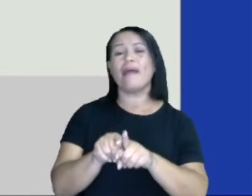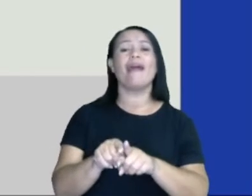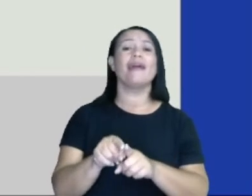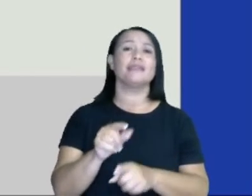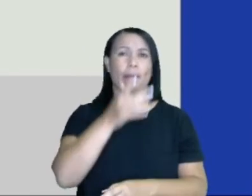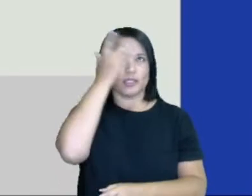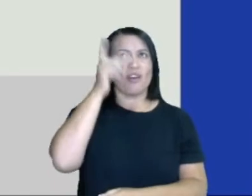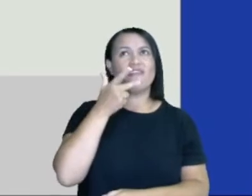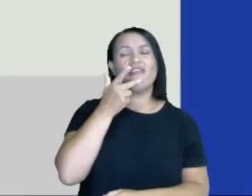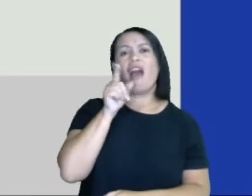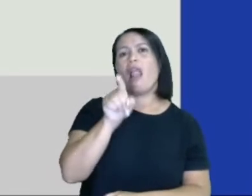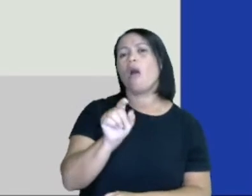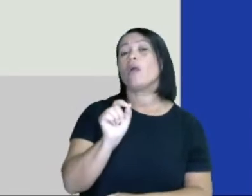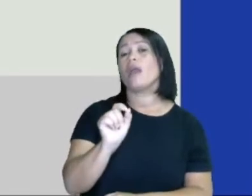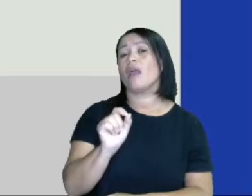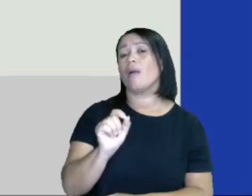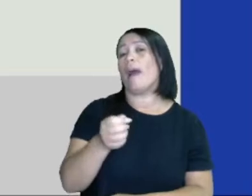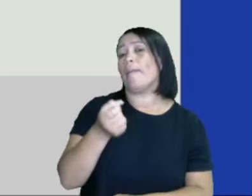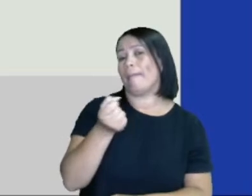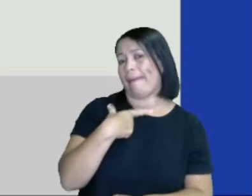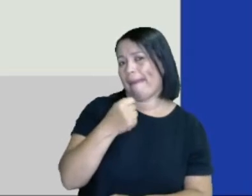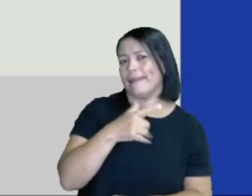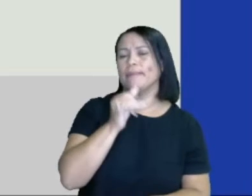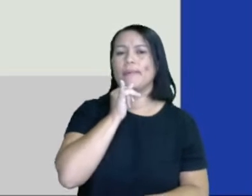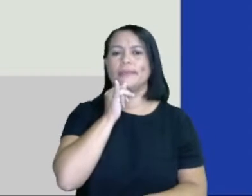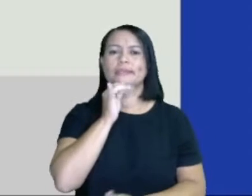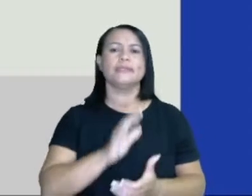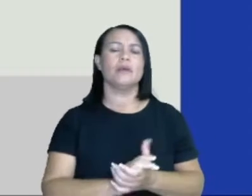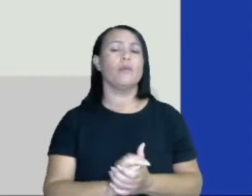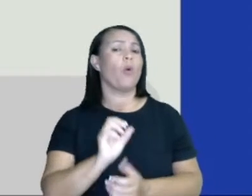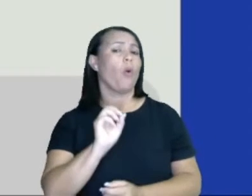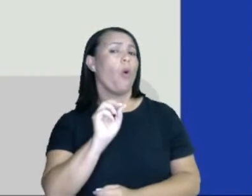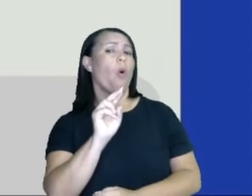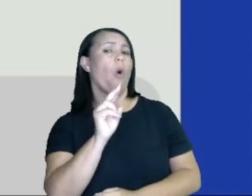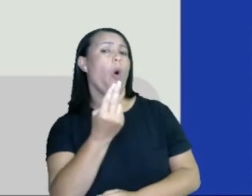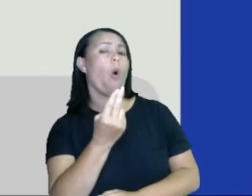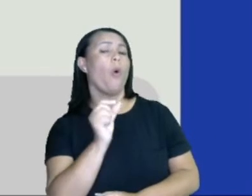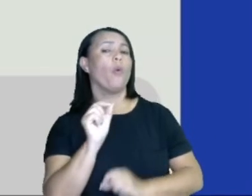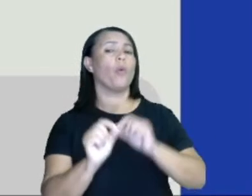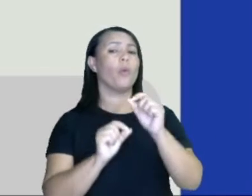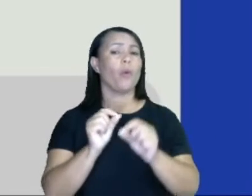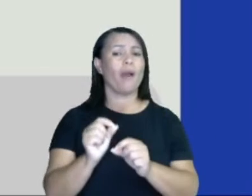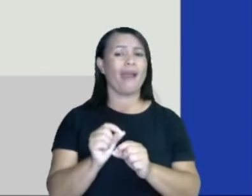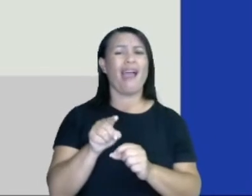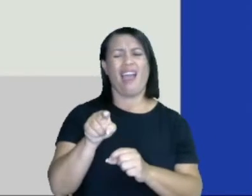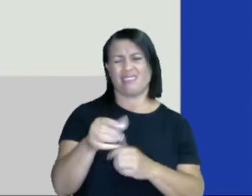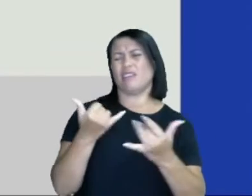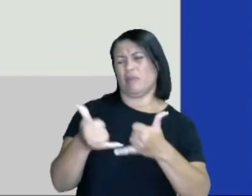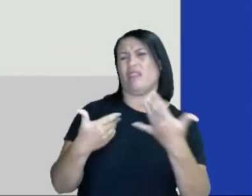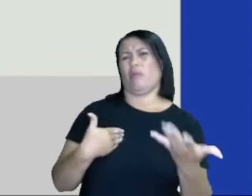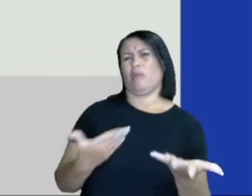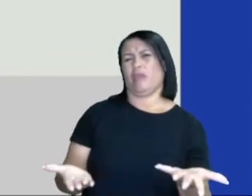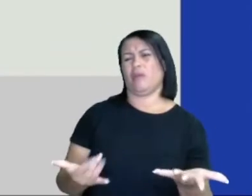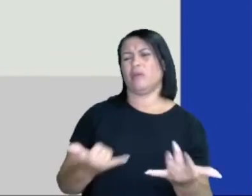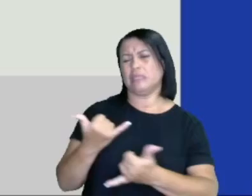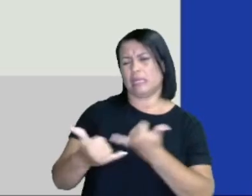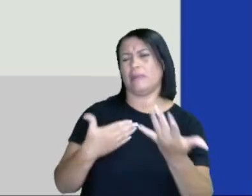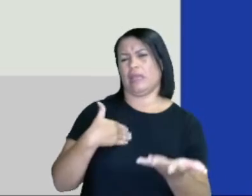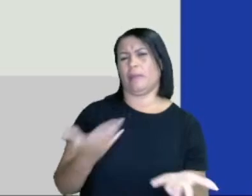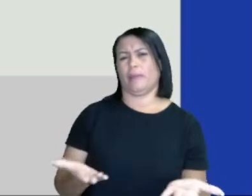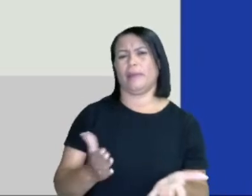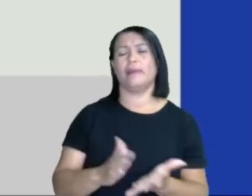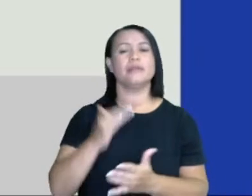conta uma piada, ela te contou um chiste, por exemplo. Ou de broma, tá de brincadeira comigo, estás de